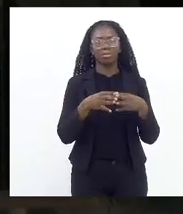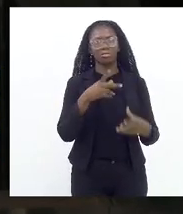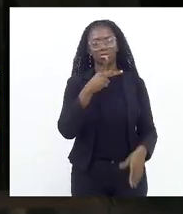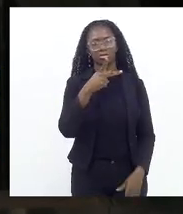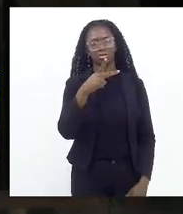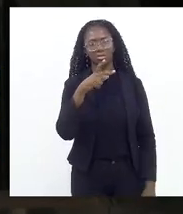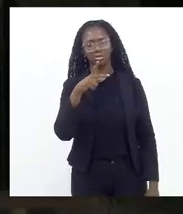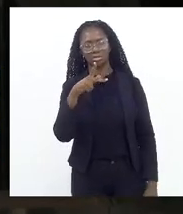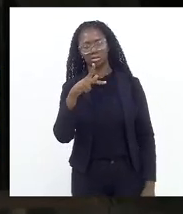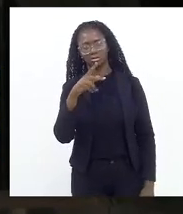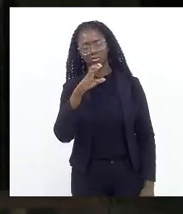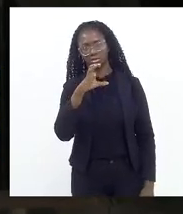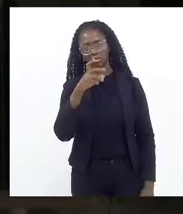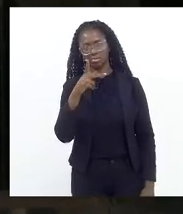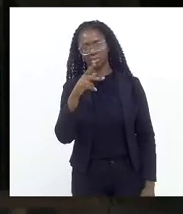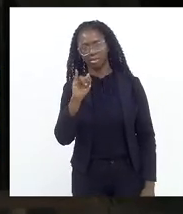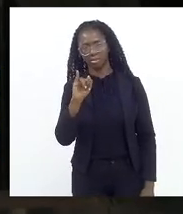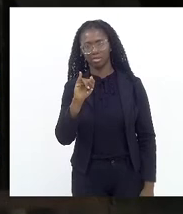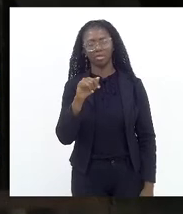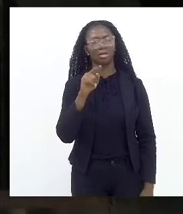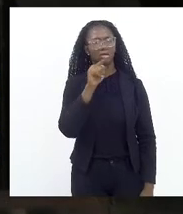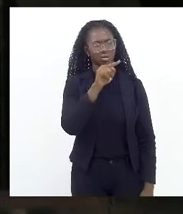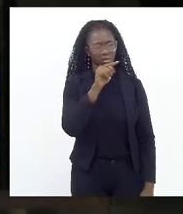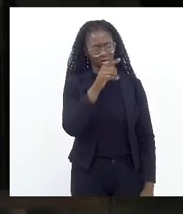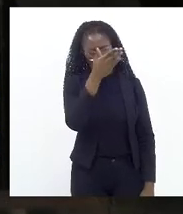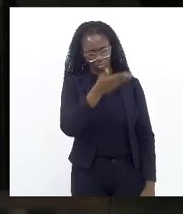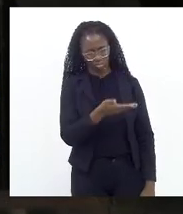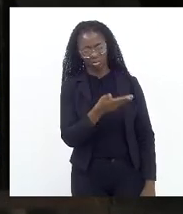inquérito. Vossa Excelência, agora há pouco, desta tribuna,